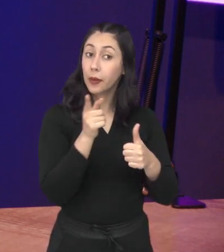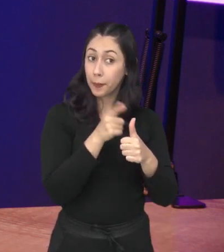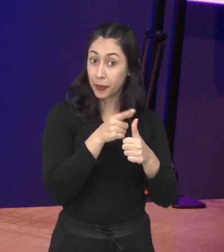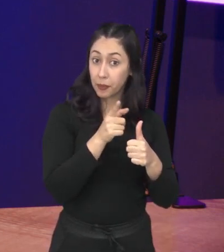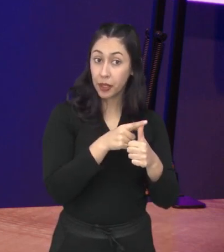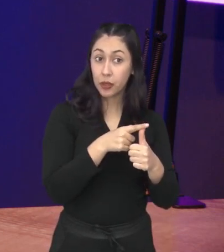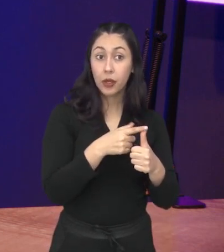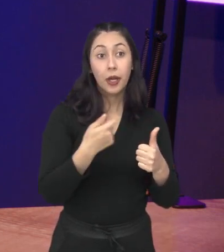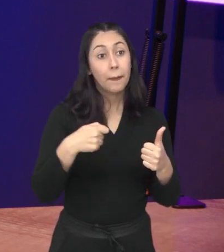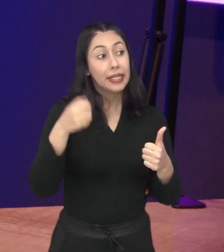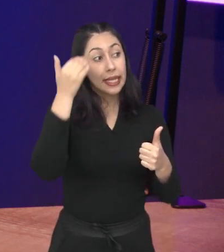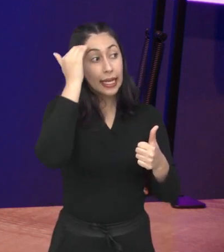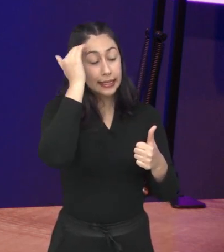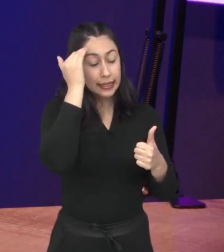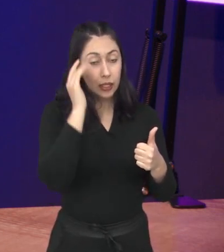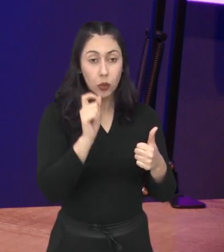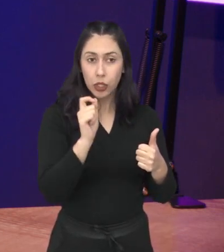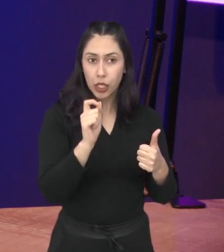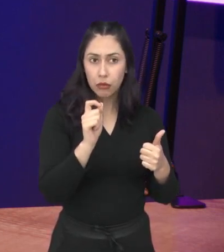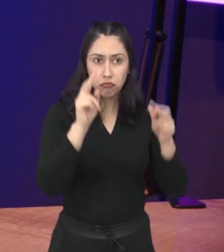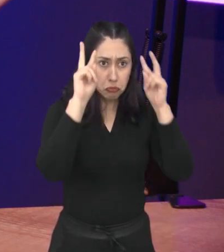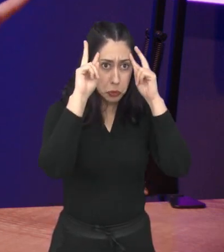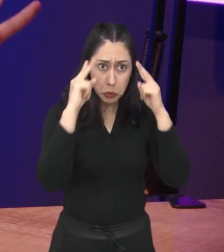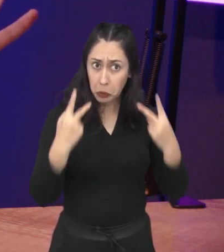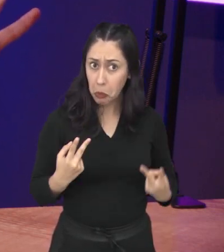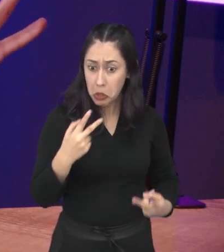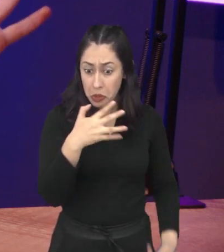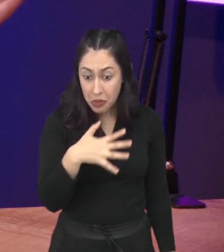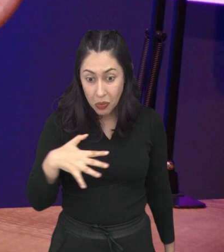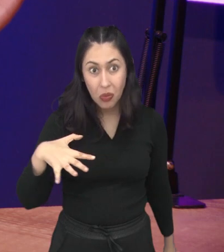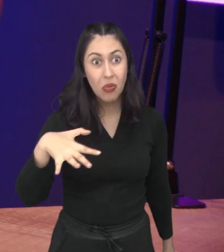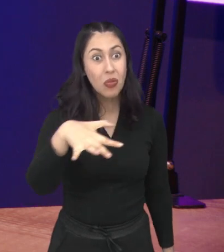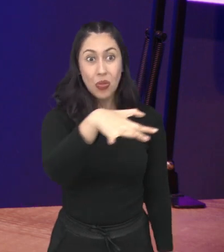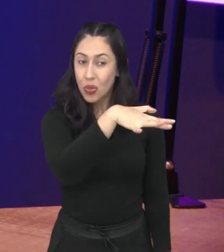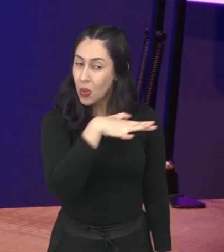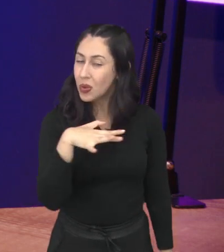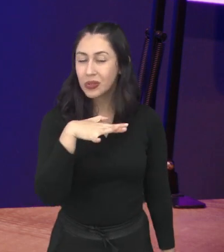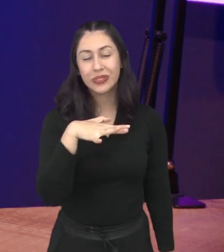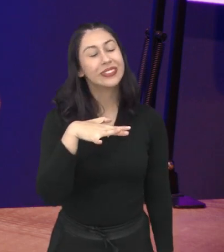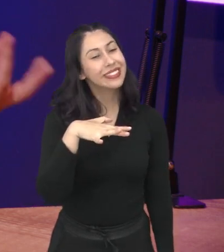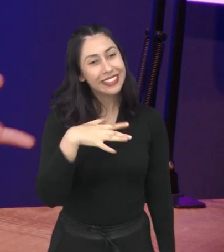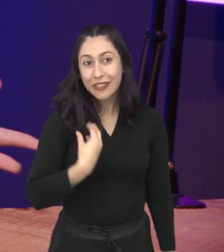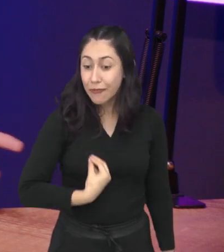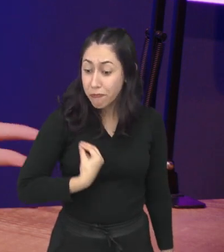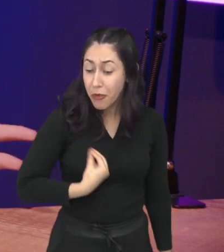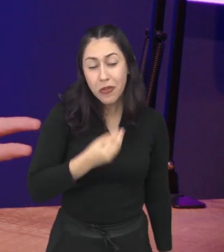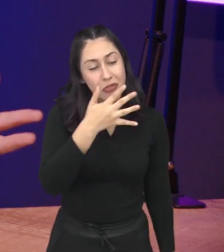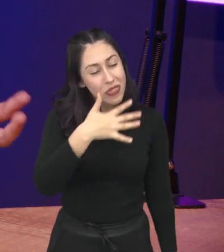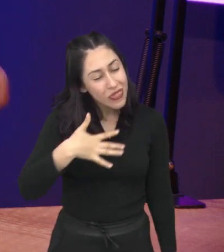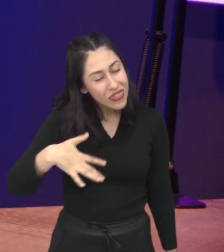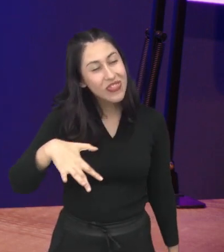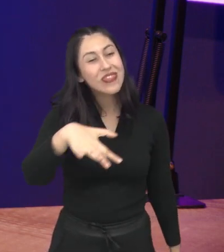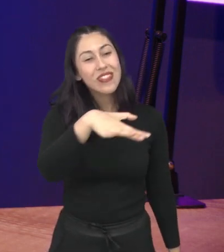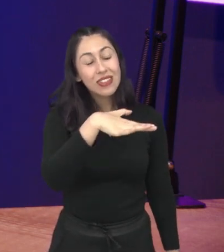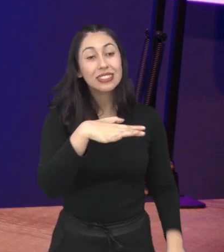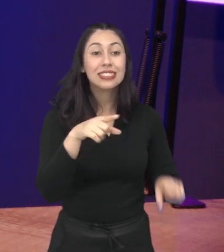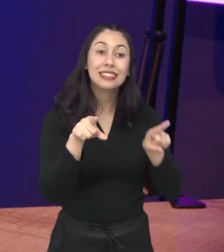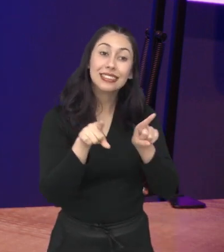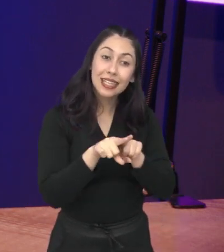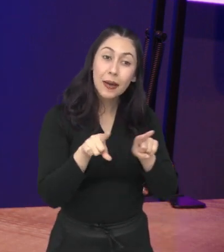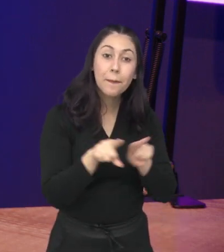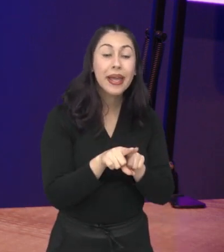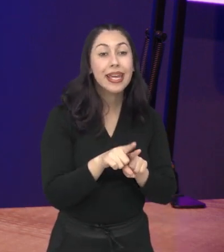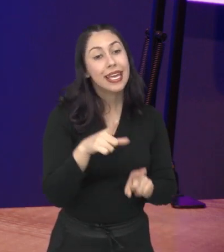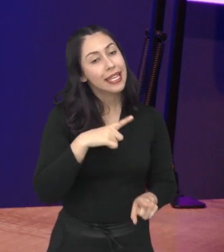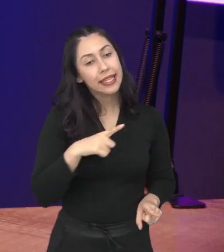Em primeiro lugar, a gente precisa entender que, assim como todo ser humano da face da Terra, todo ser vivo da face da Terra, né, seres